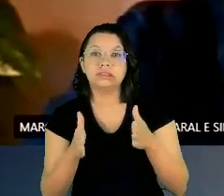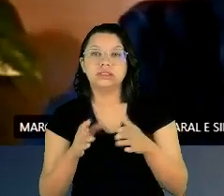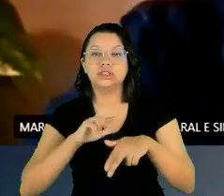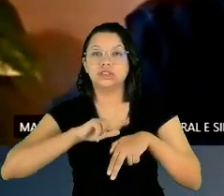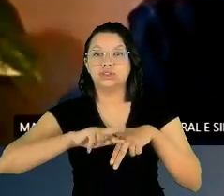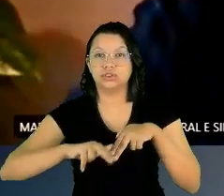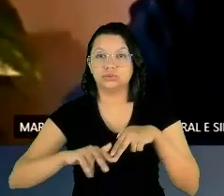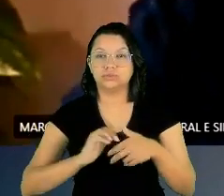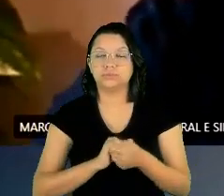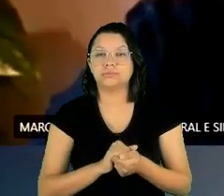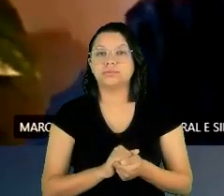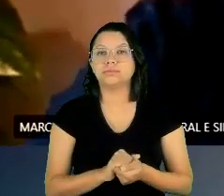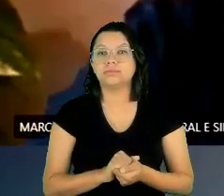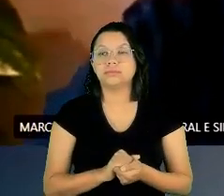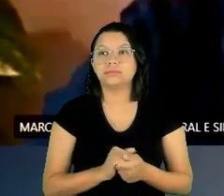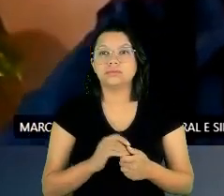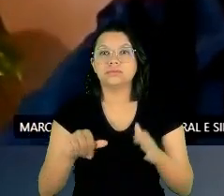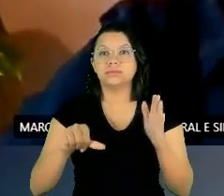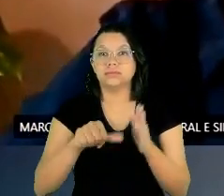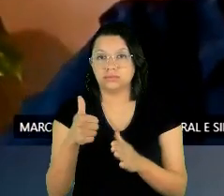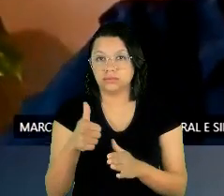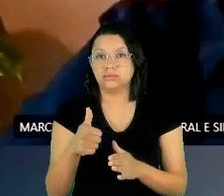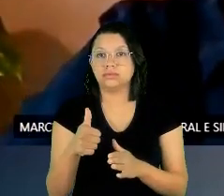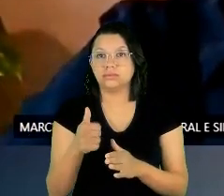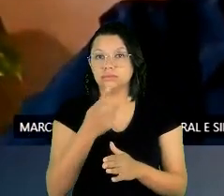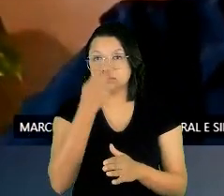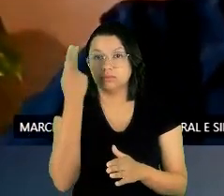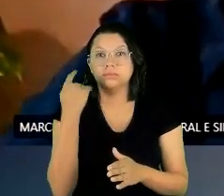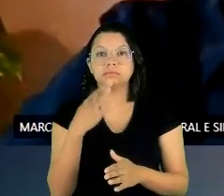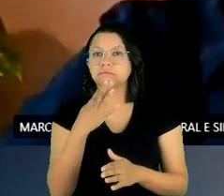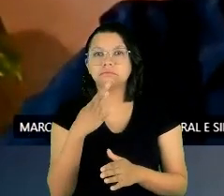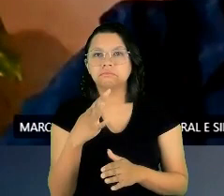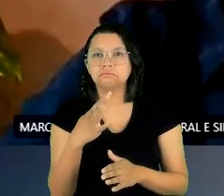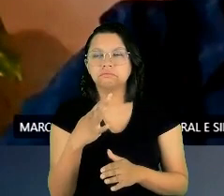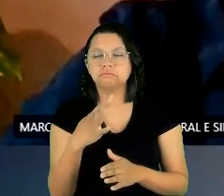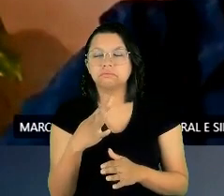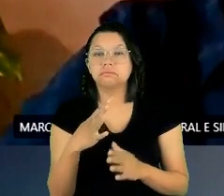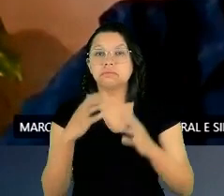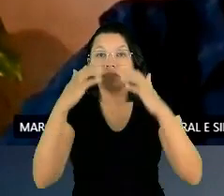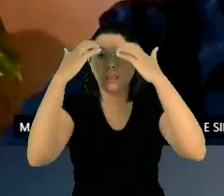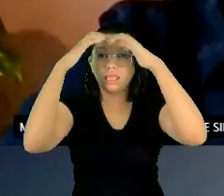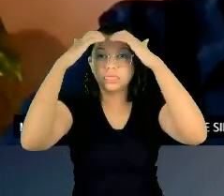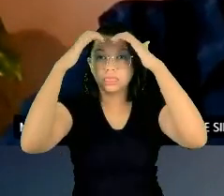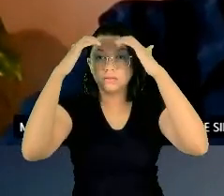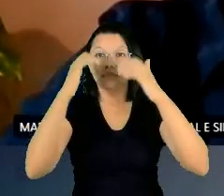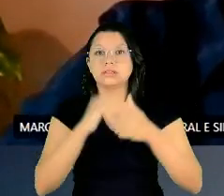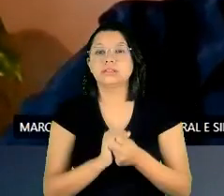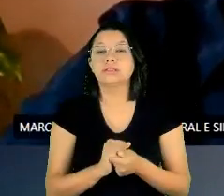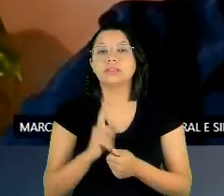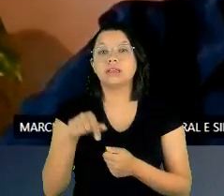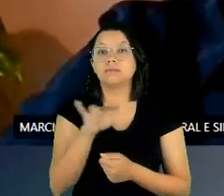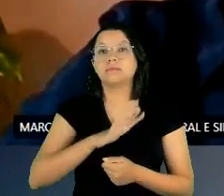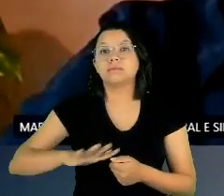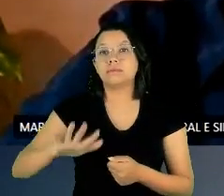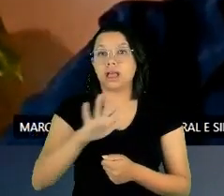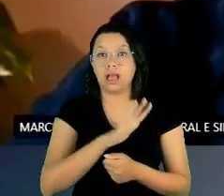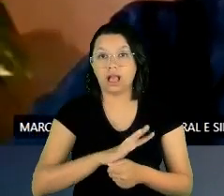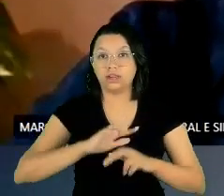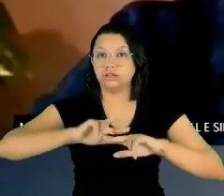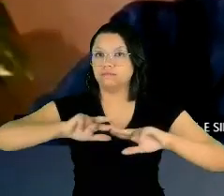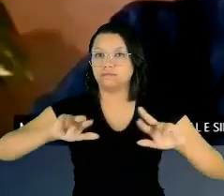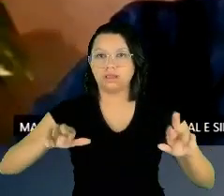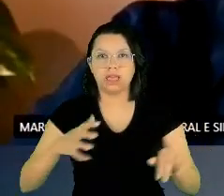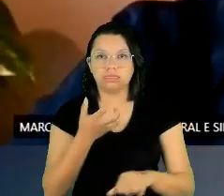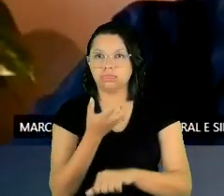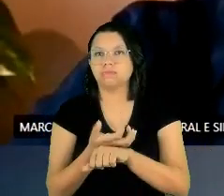decisão entre gêneros, né? Então, primeiro, para quem não conhece, né, a neurociência é uma área